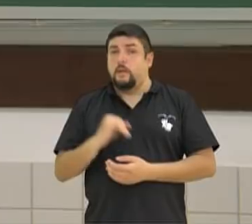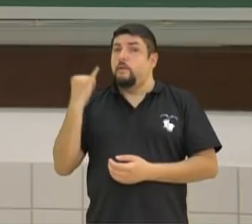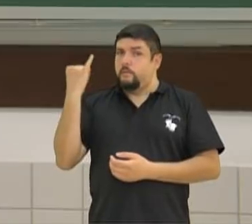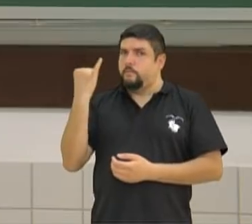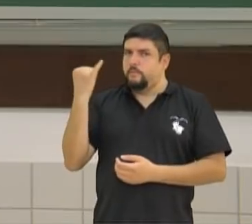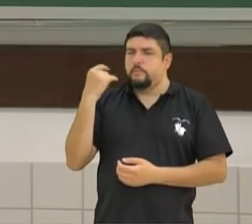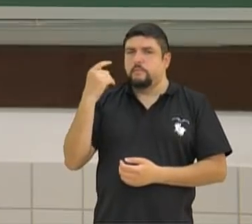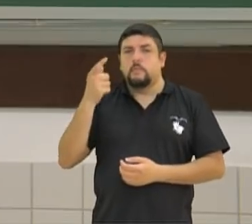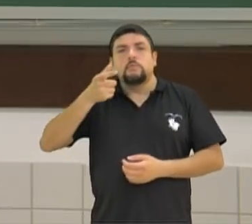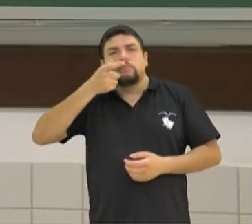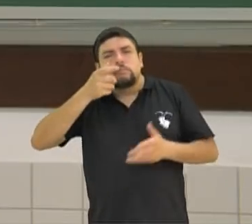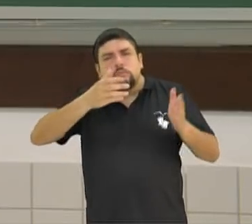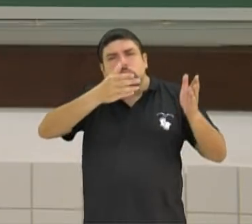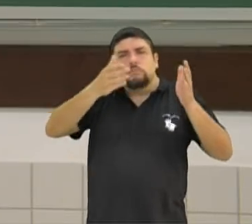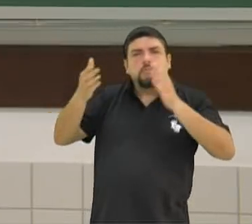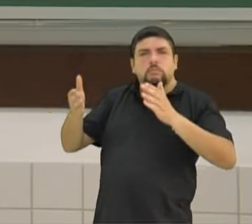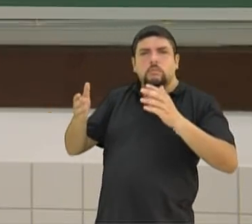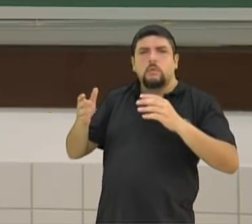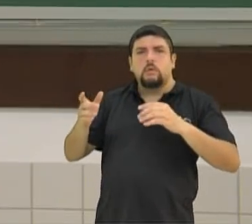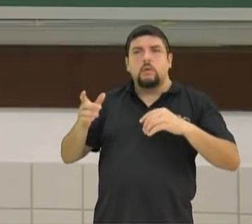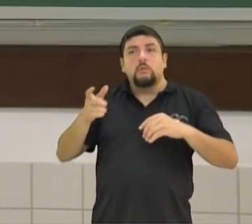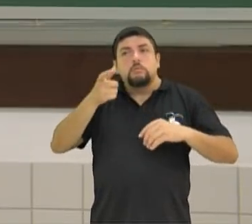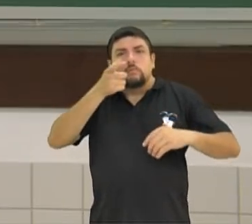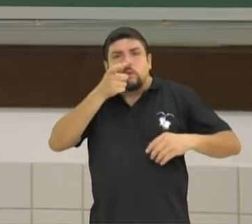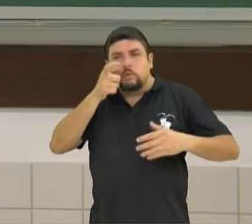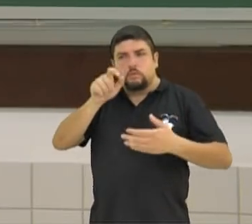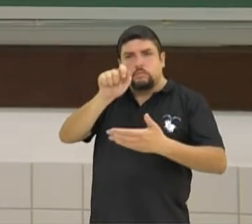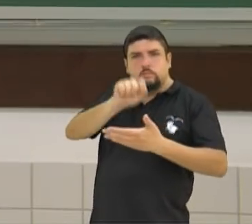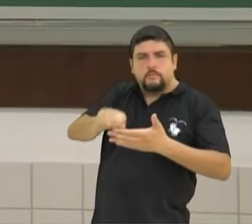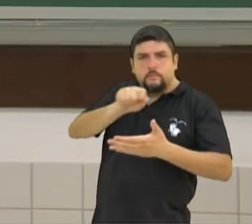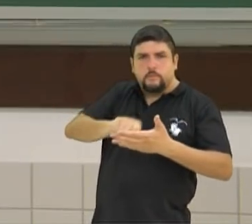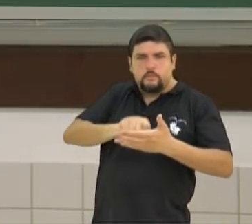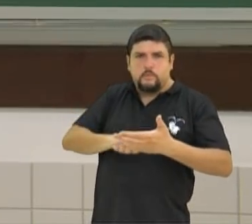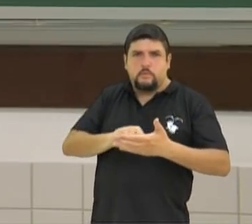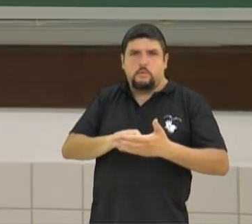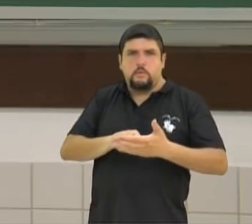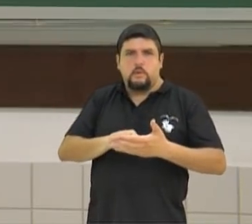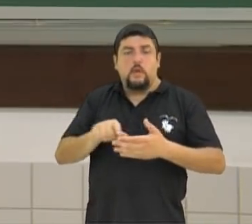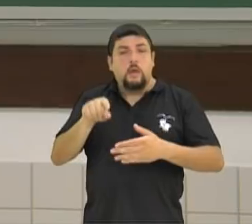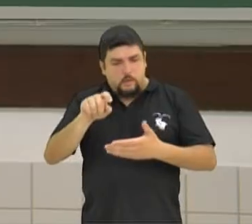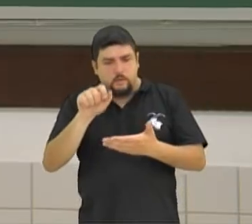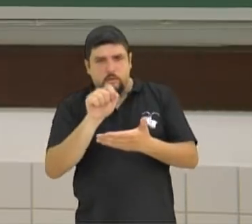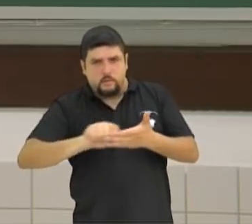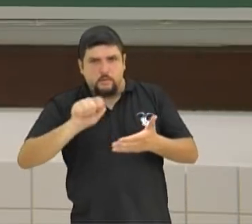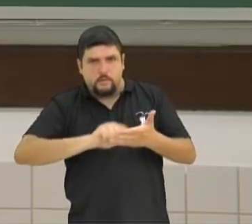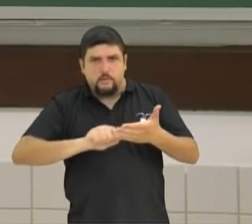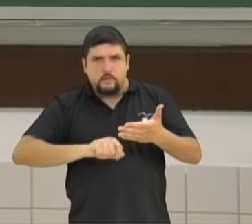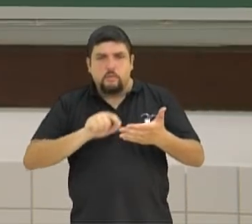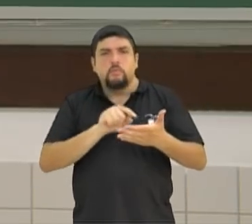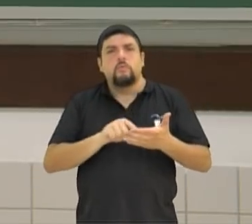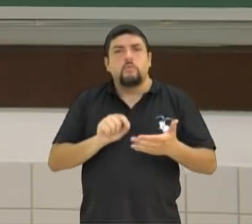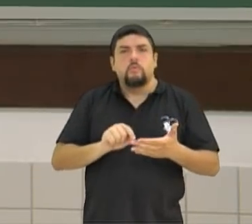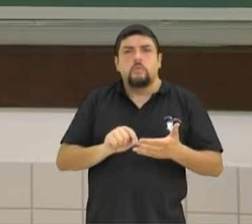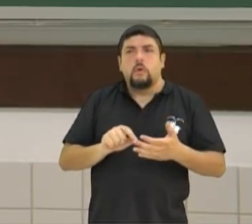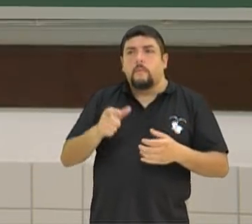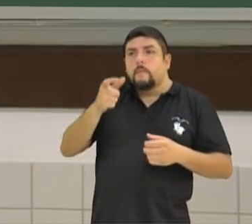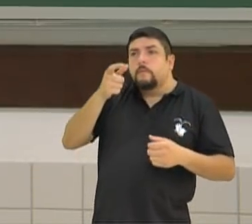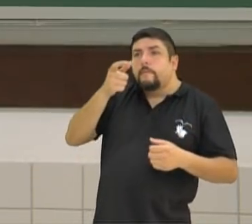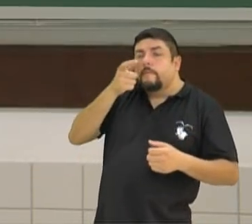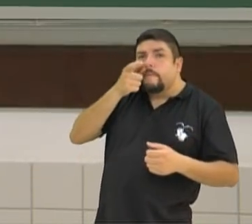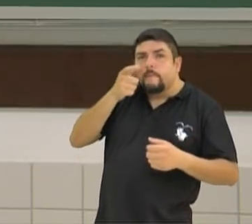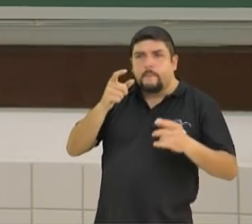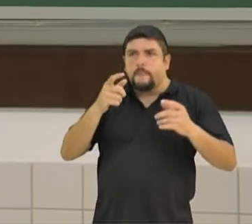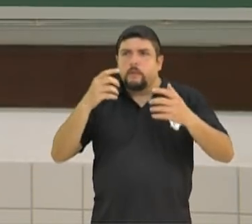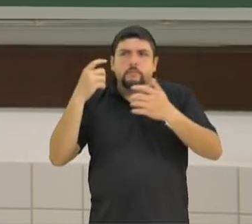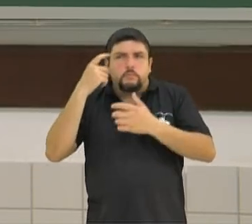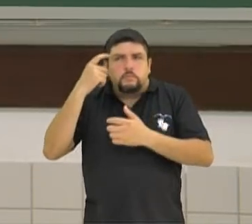propõem, porque é nessa atividade, nesse exercício mental de reflexão sobre o assunto que o professor está